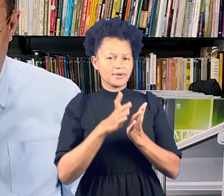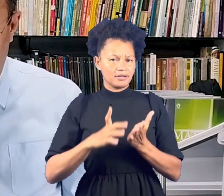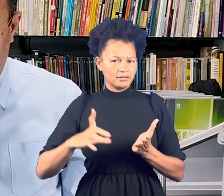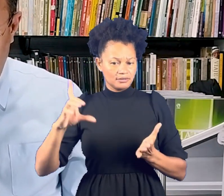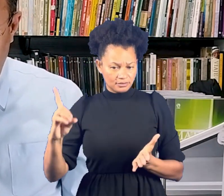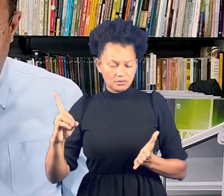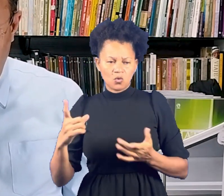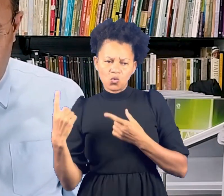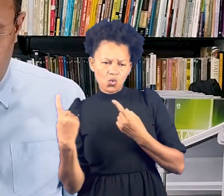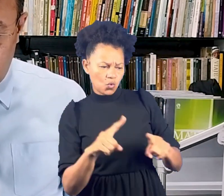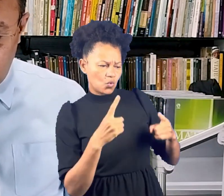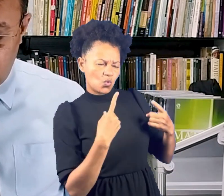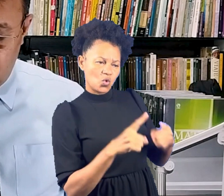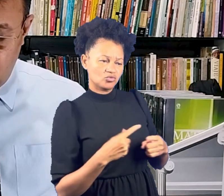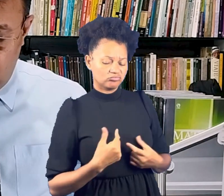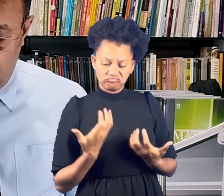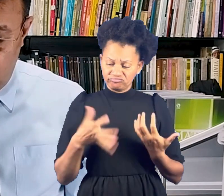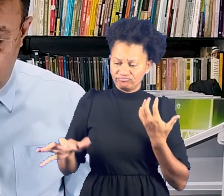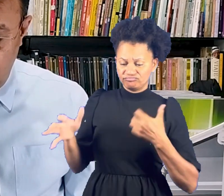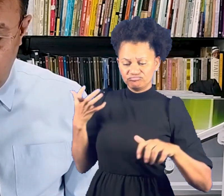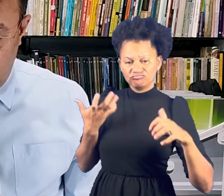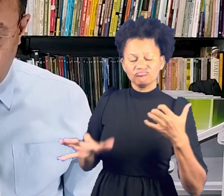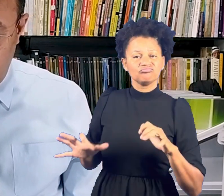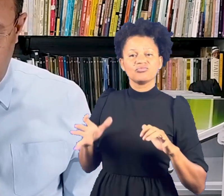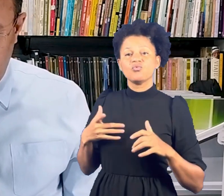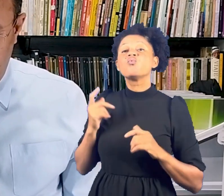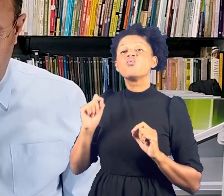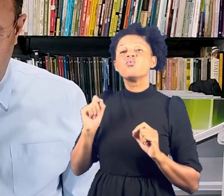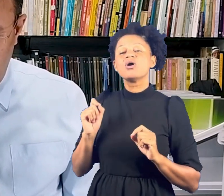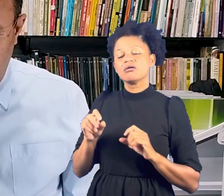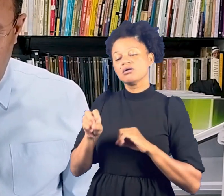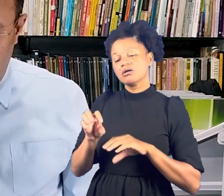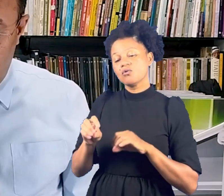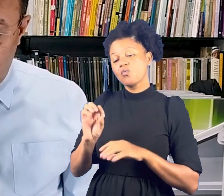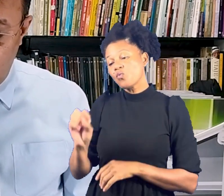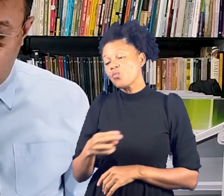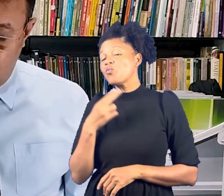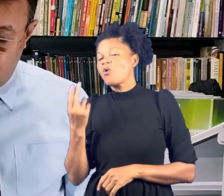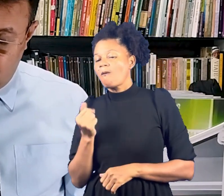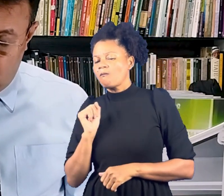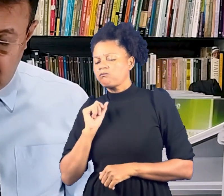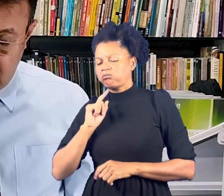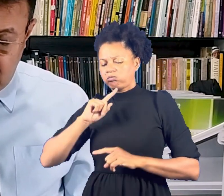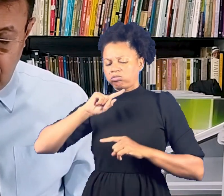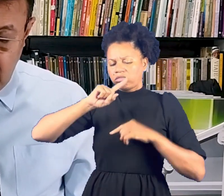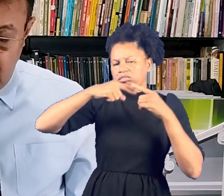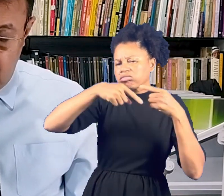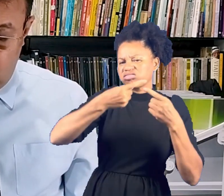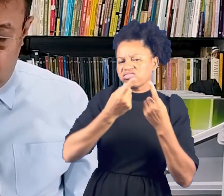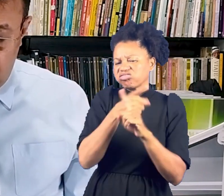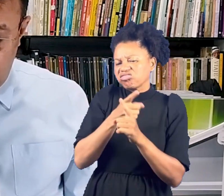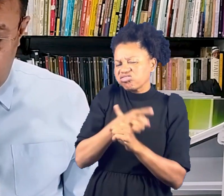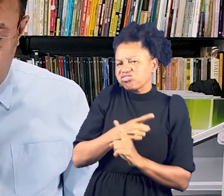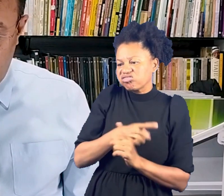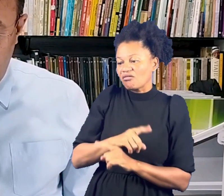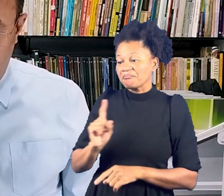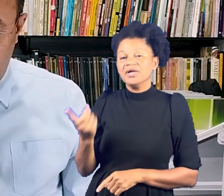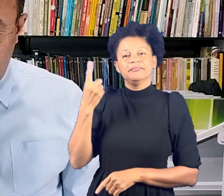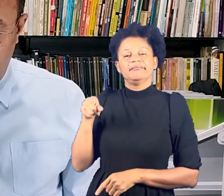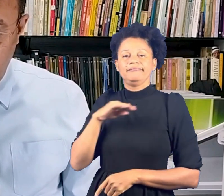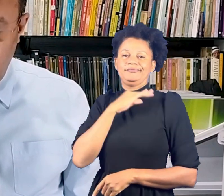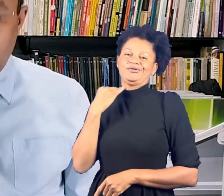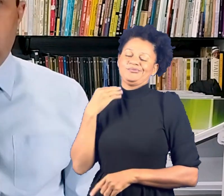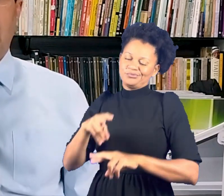a fé bíblica contra os que se opõem ao seu ensino ou o distorcem, e é o primeiro